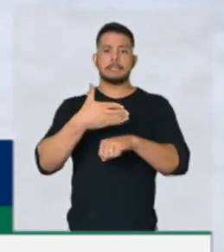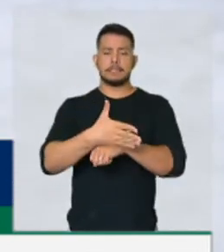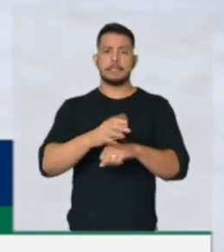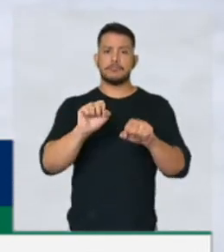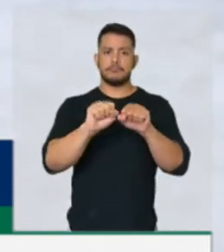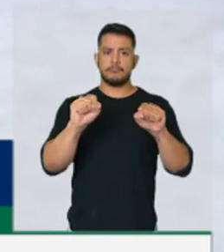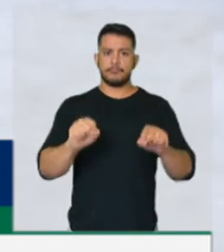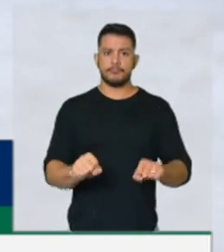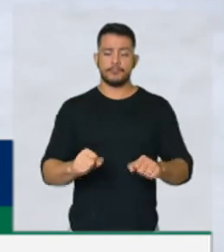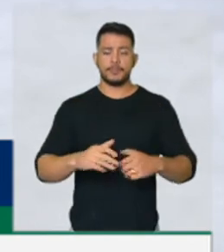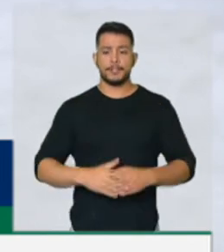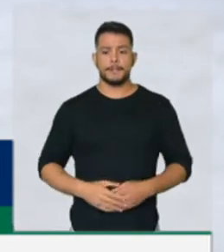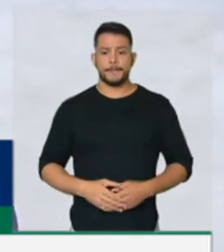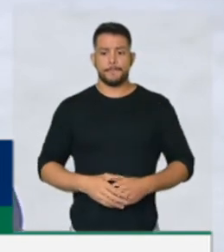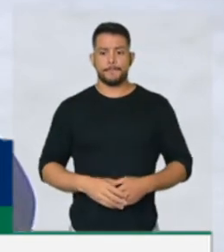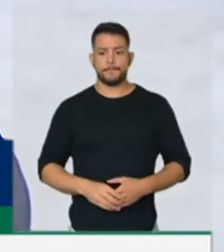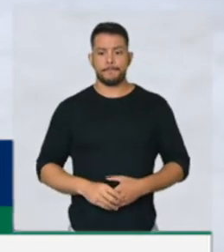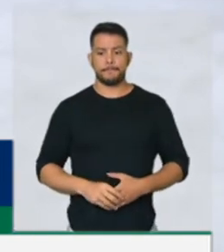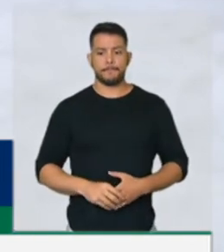Portanto, presidente,